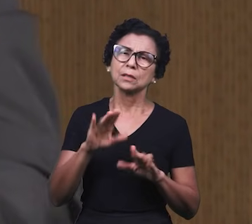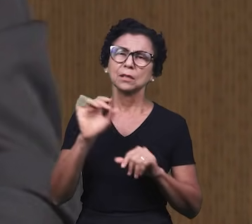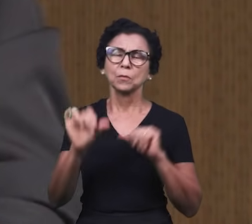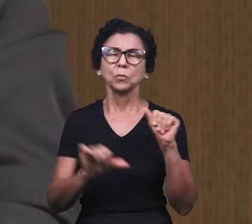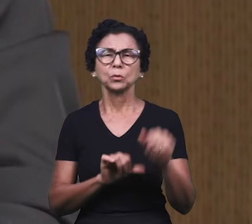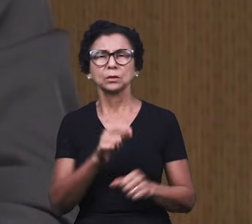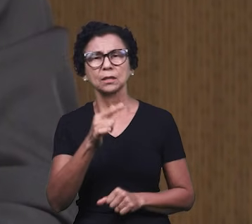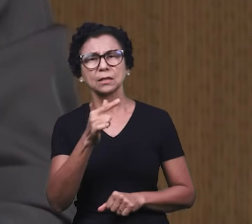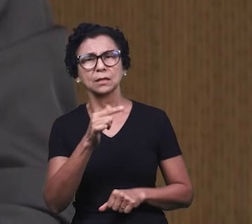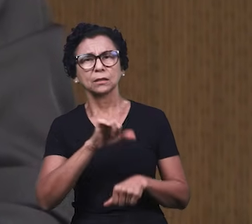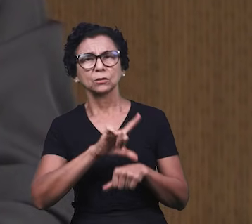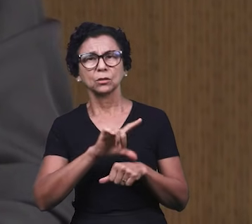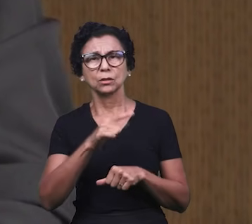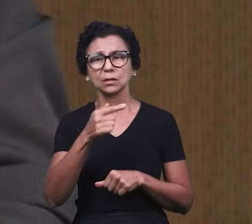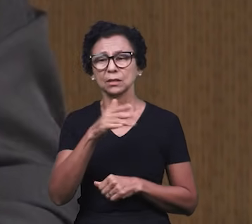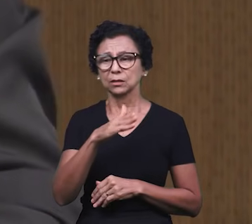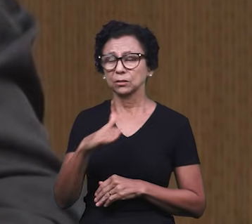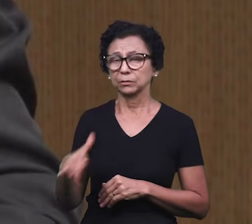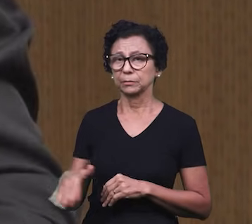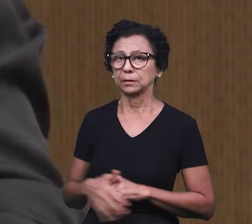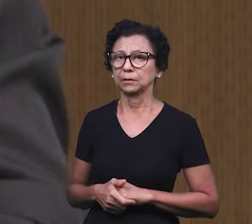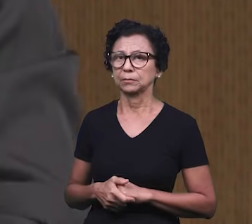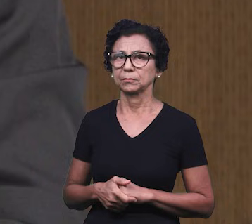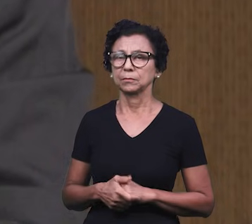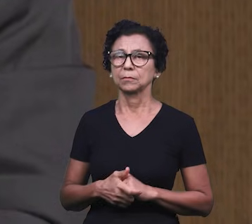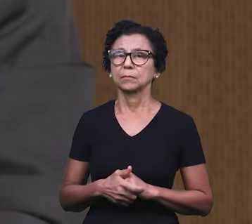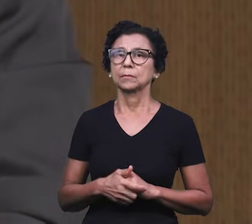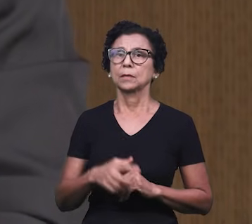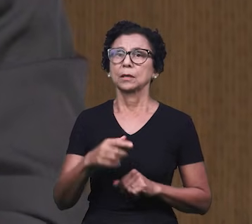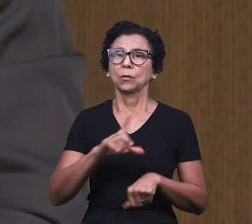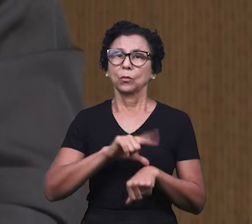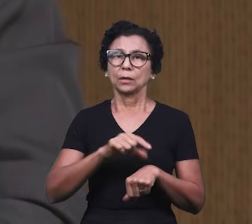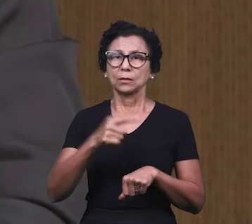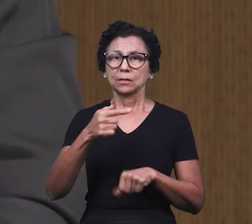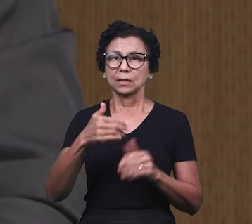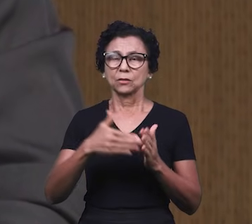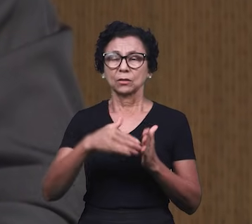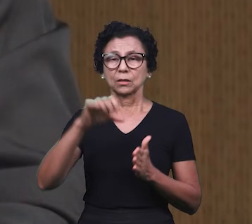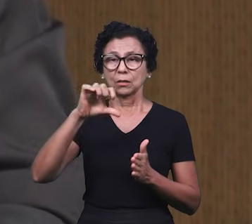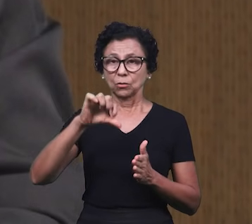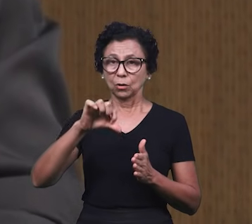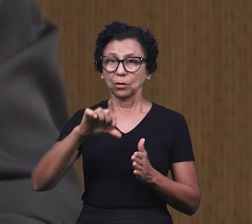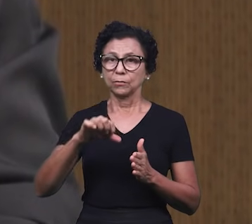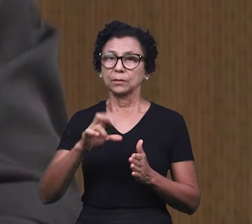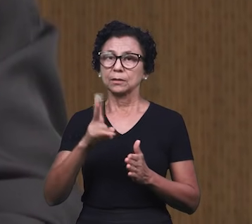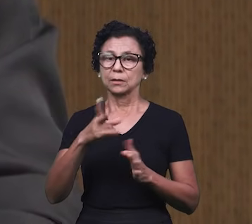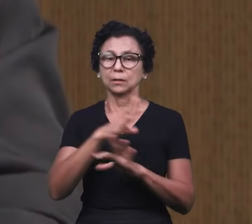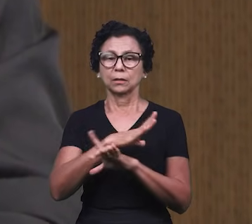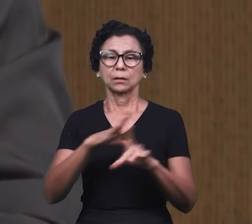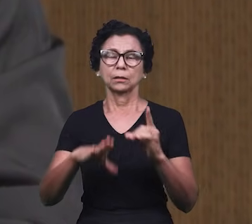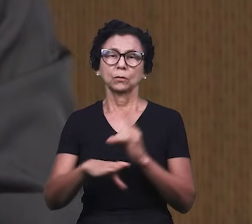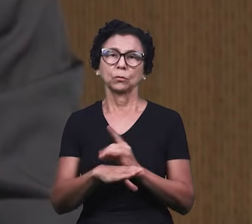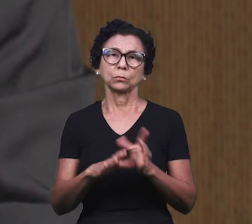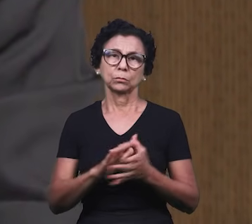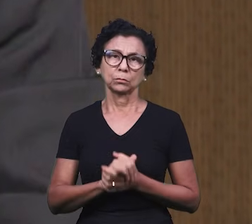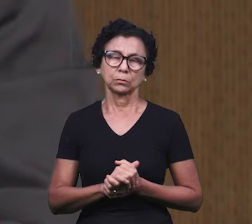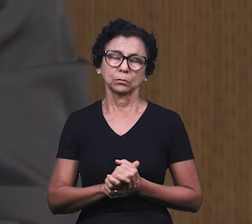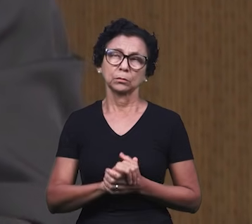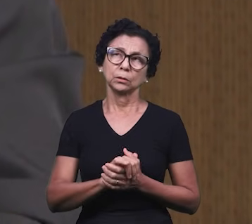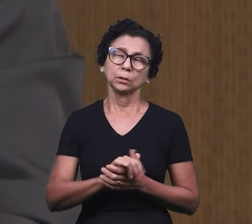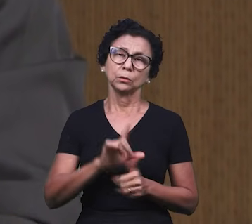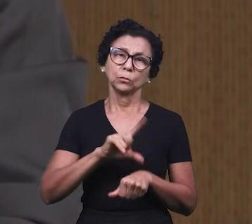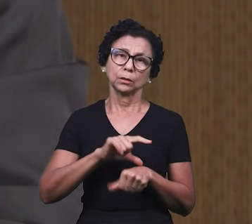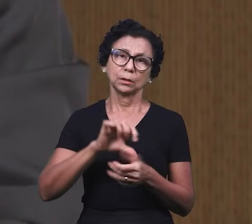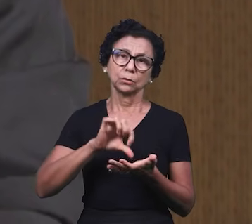horas, 7h30, mas a gente respeita, entre 7 e 9 horas é culto, né? Das 9 horas à meia-noite, que é